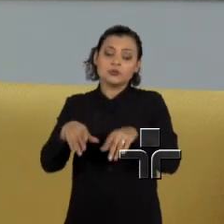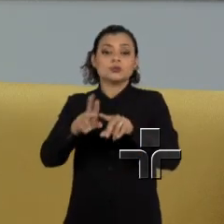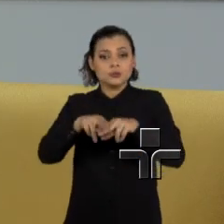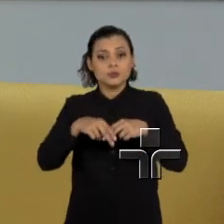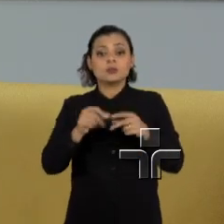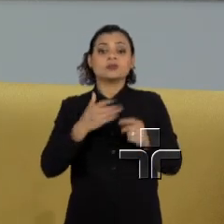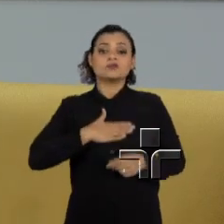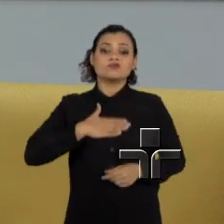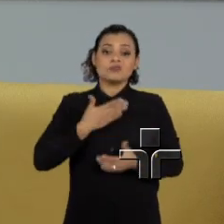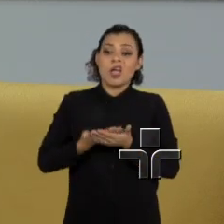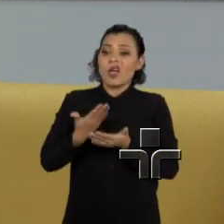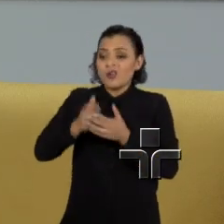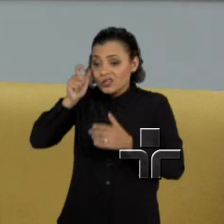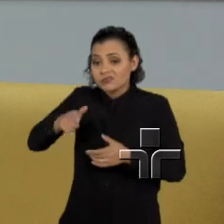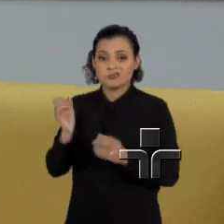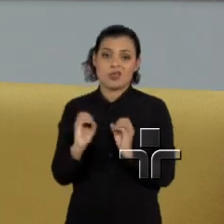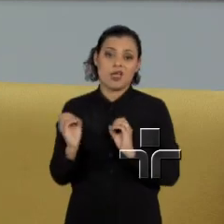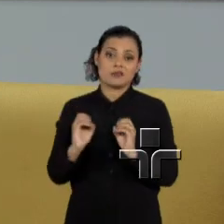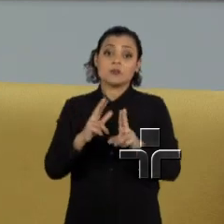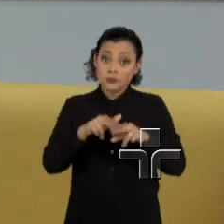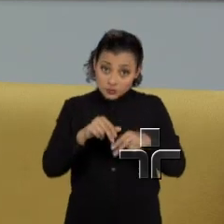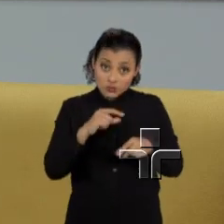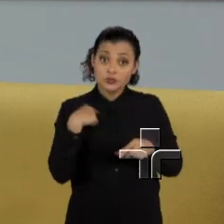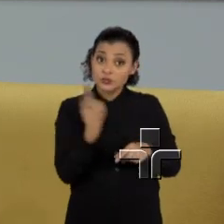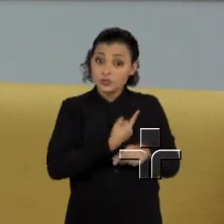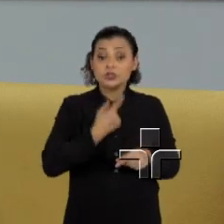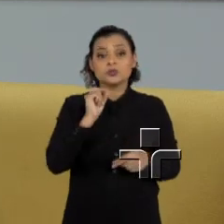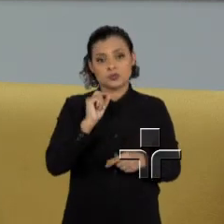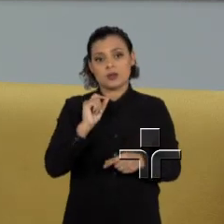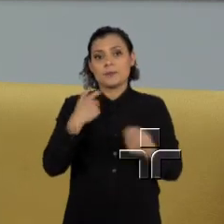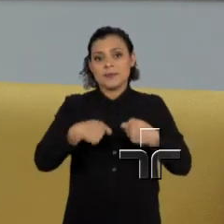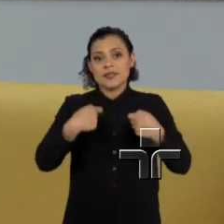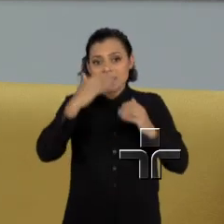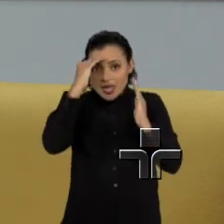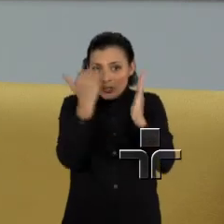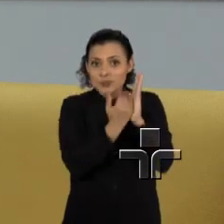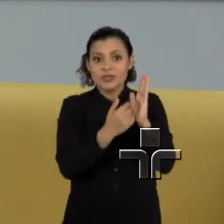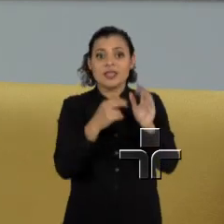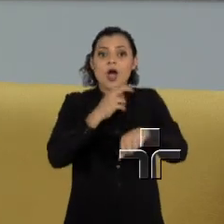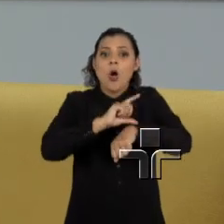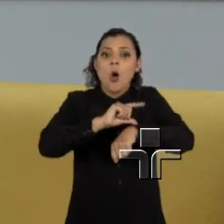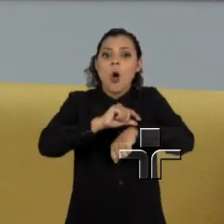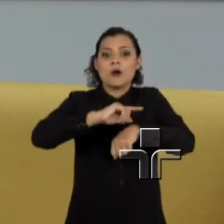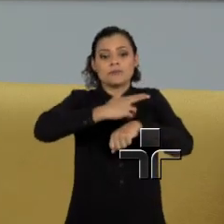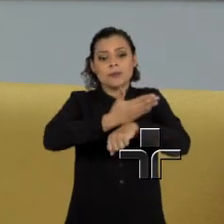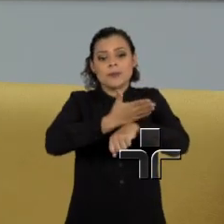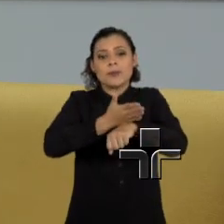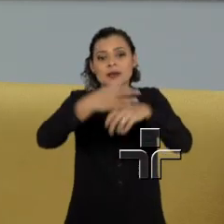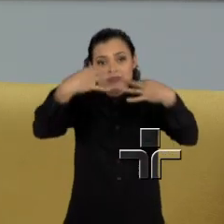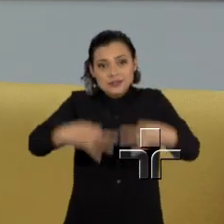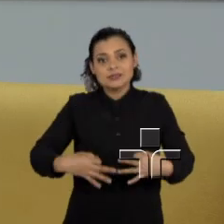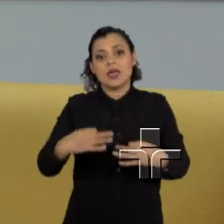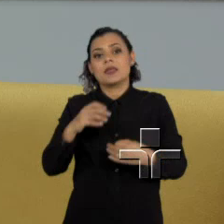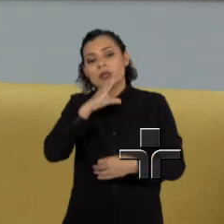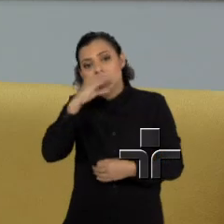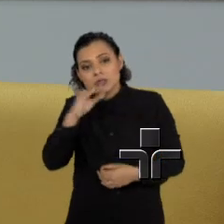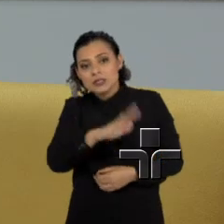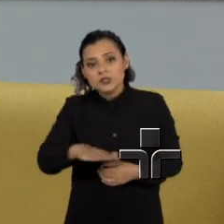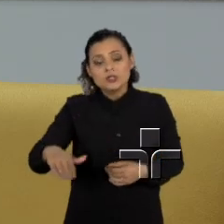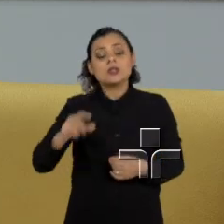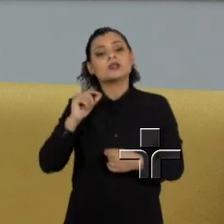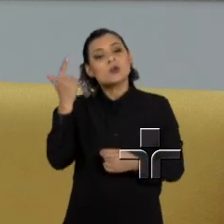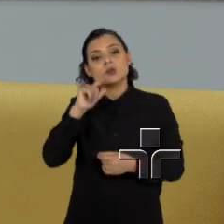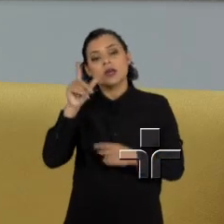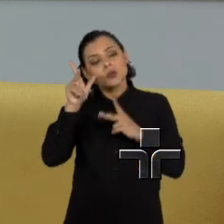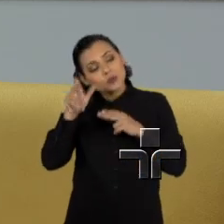ter uma aula. Se a gente conseguir aumentar o tempo de sono, respeitando o ideal para cada criança ou adolescente, as nossas gerações